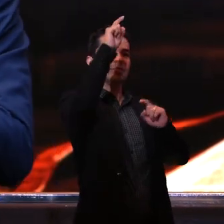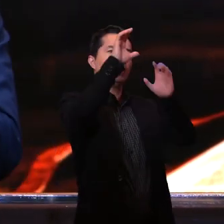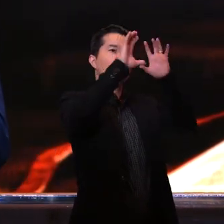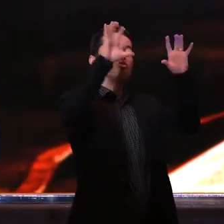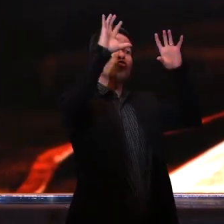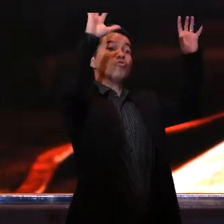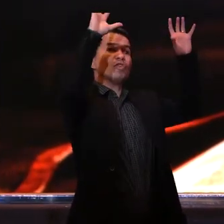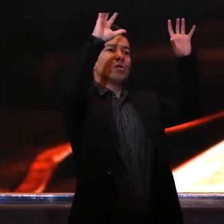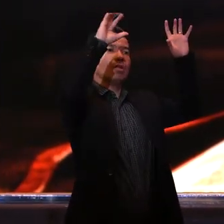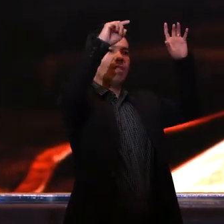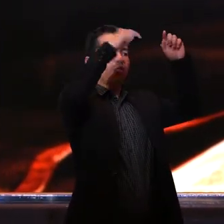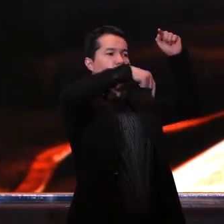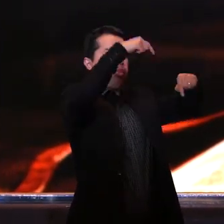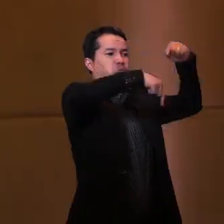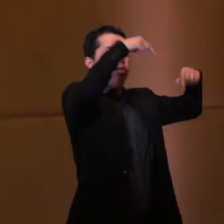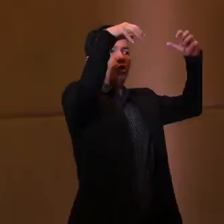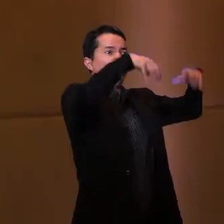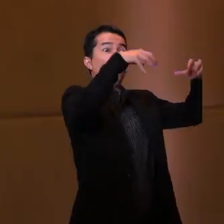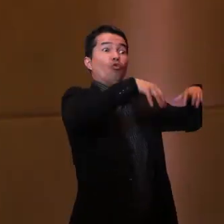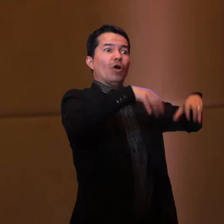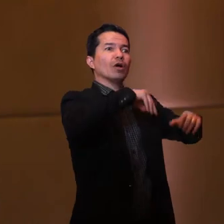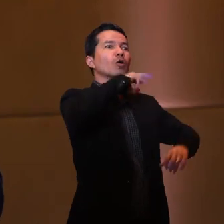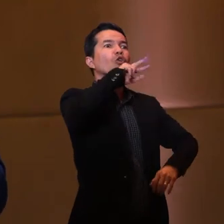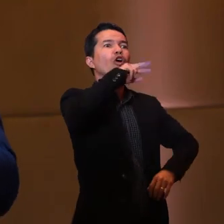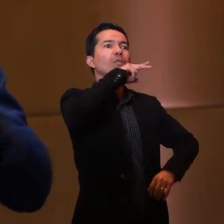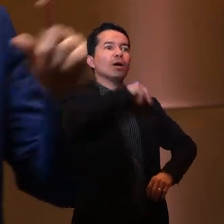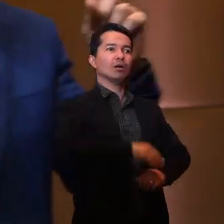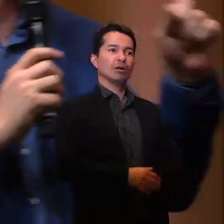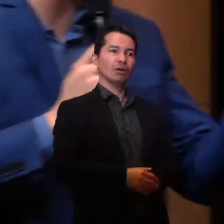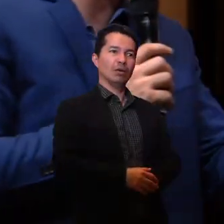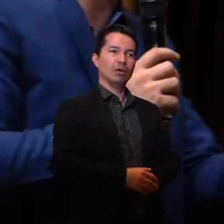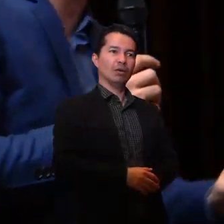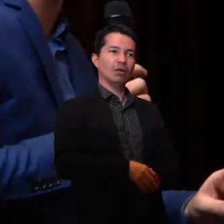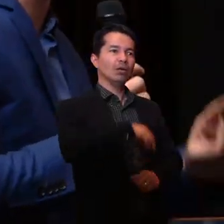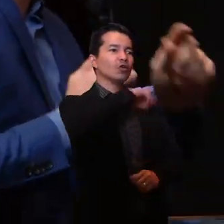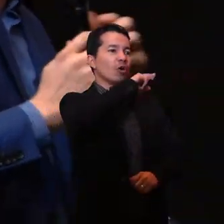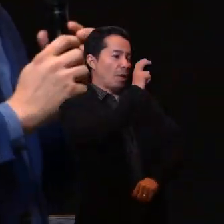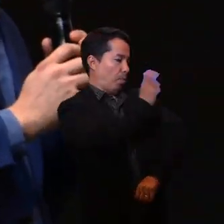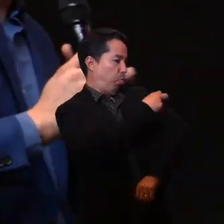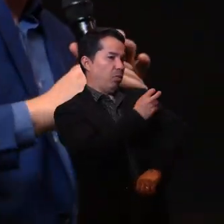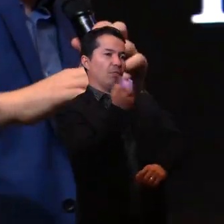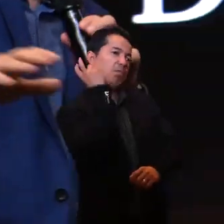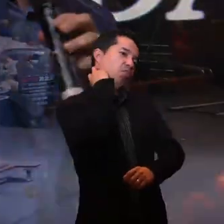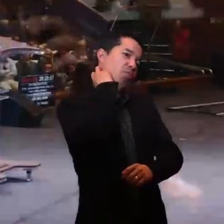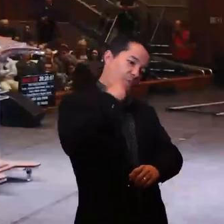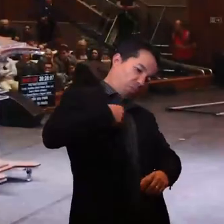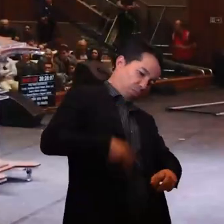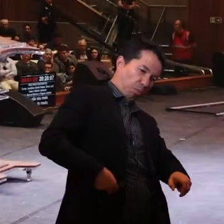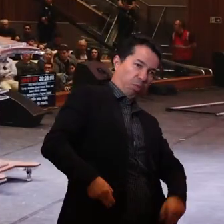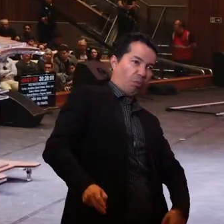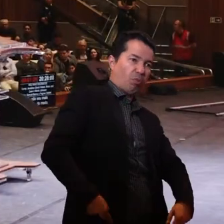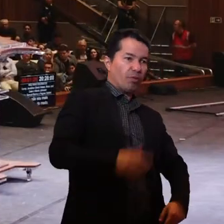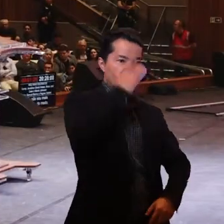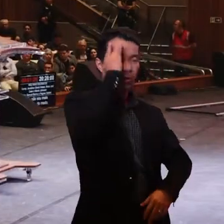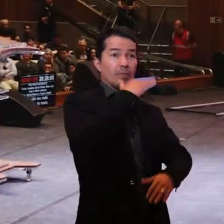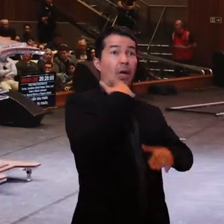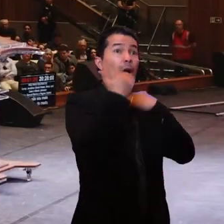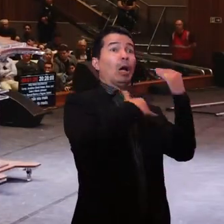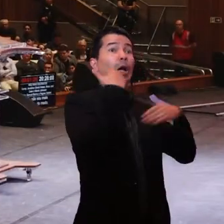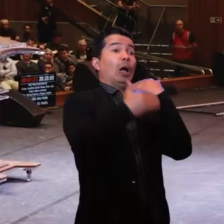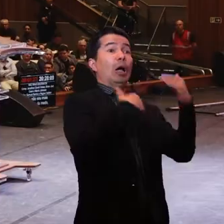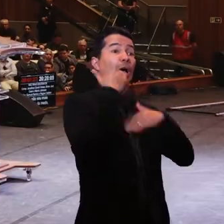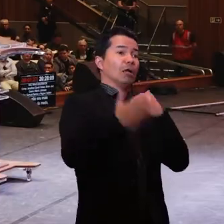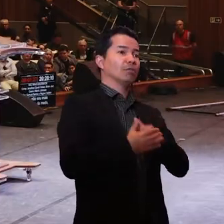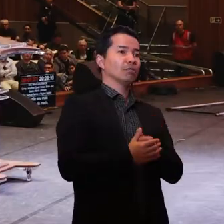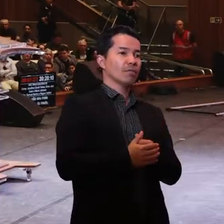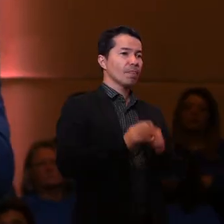Eram serpentes venenosas e muitos começaram a morrer. Então Deus disse para Moisés: você vai levantar